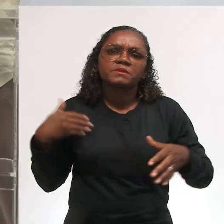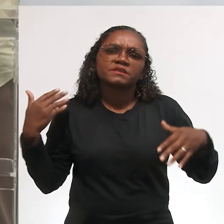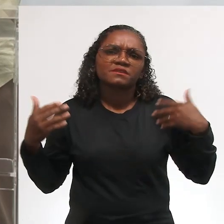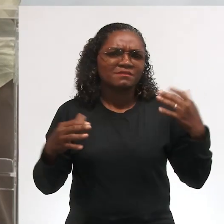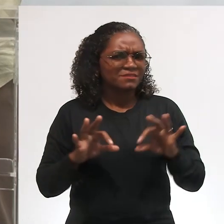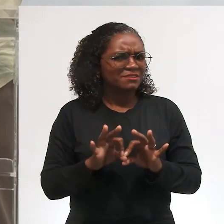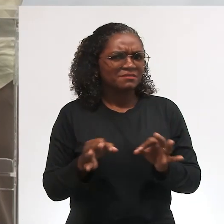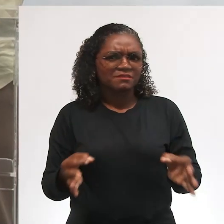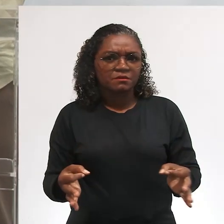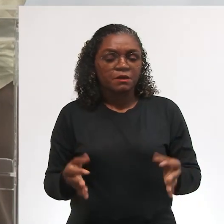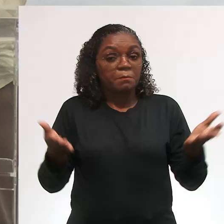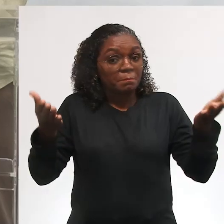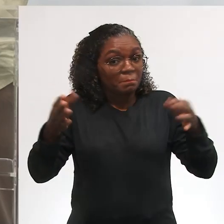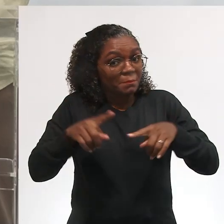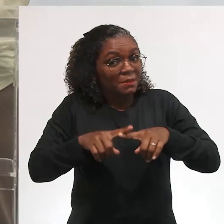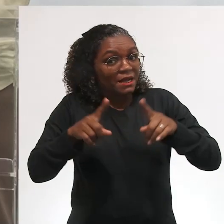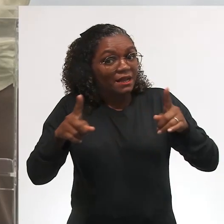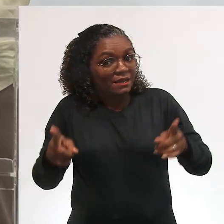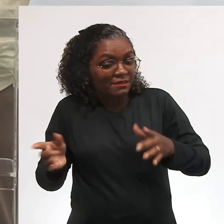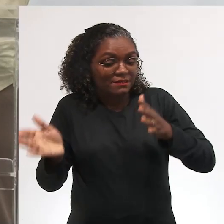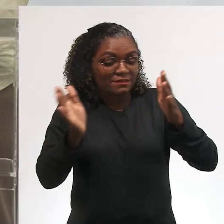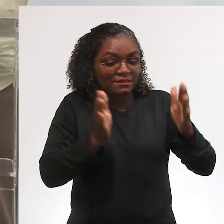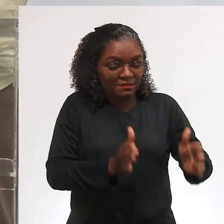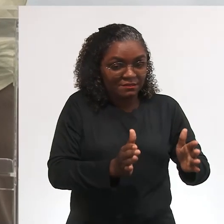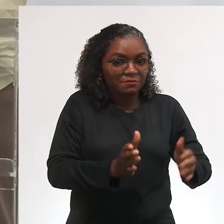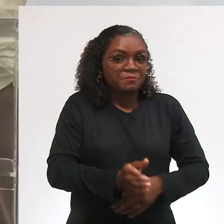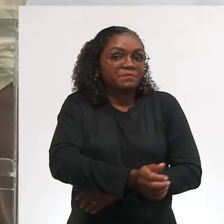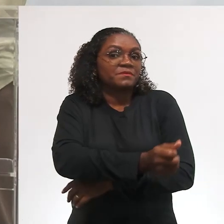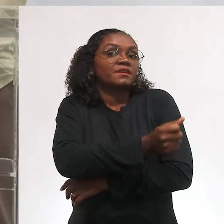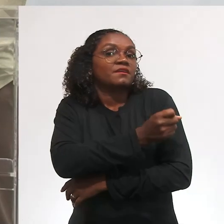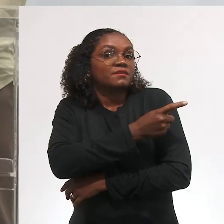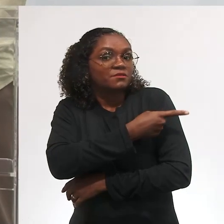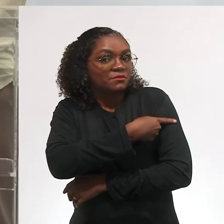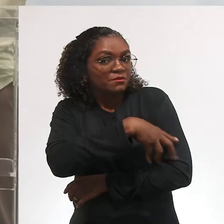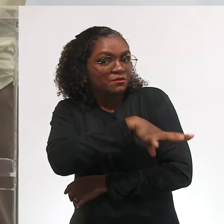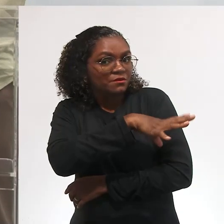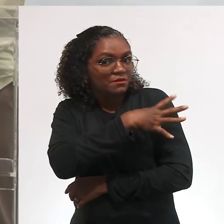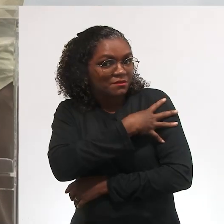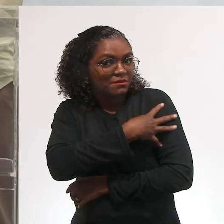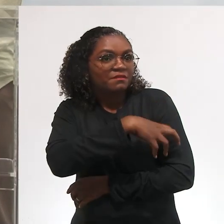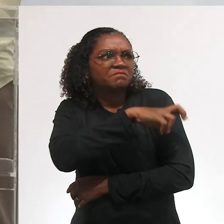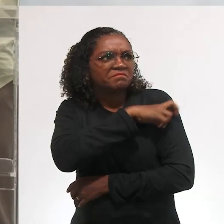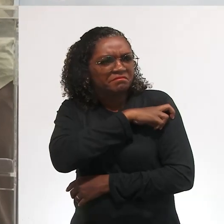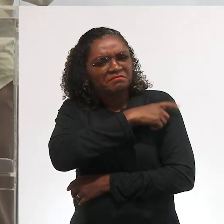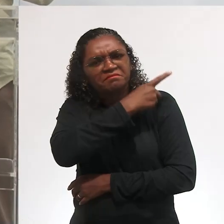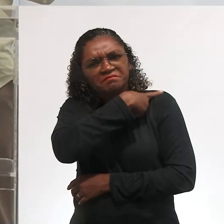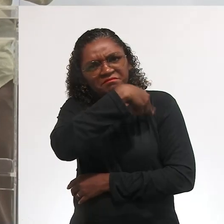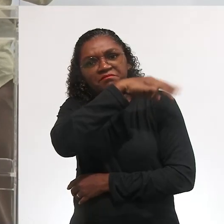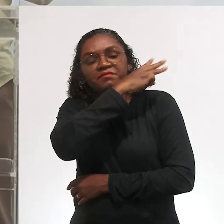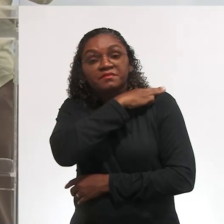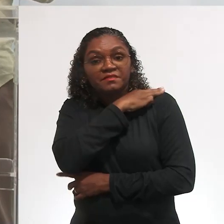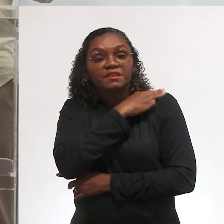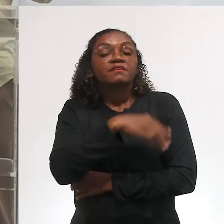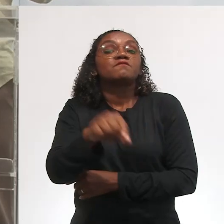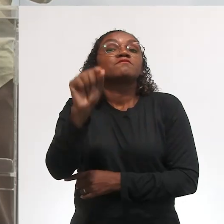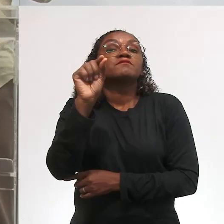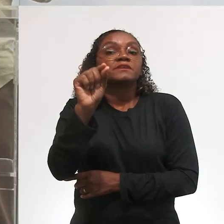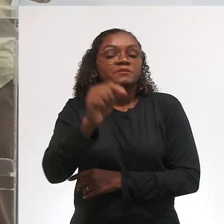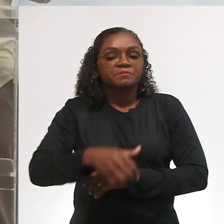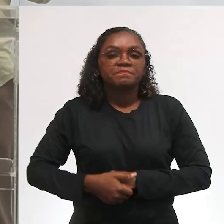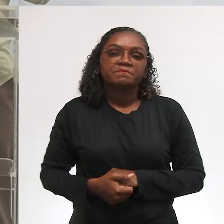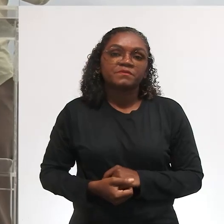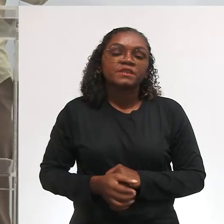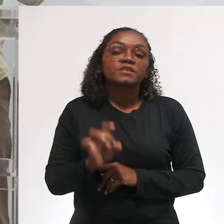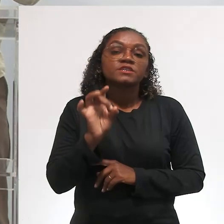alunos do ensino fundamental, nos anos finais e no ensino médio, a gente pode trabalhar com um tipo de comportamento e